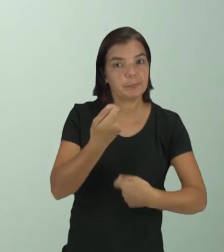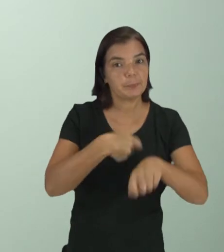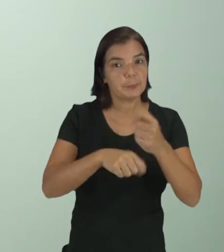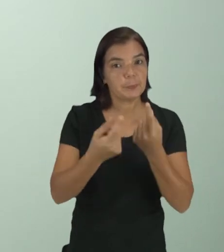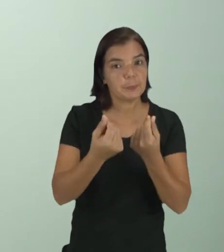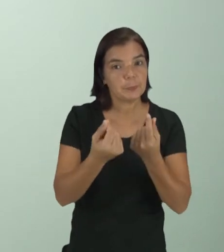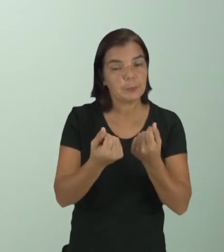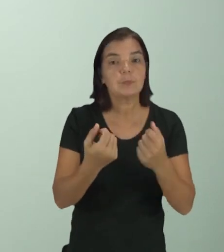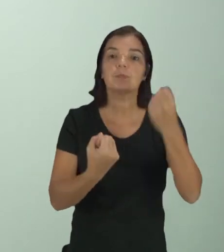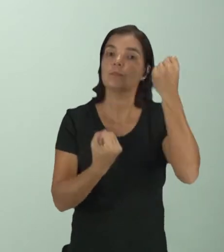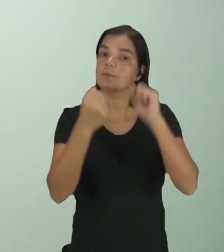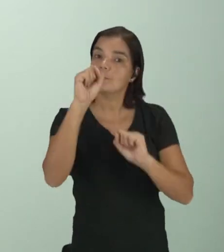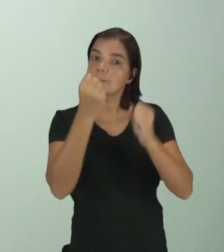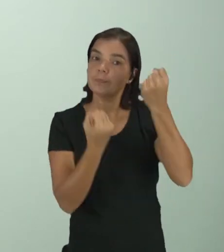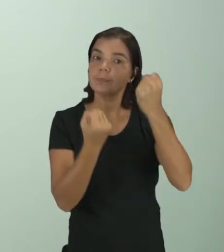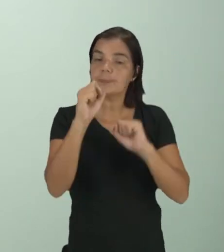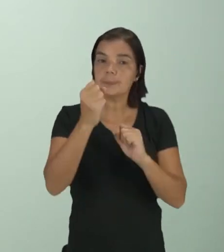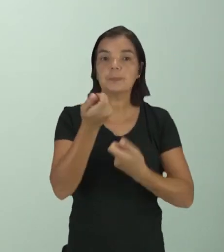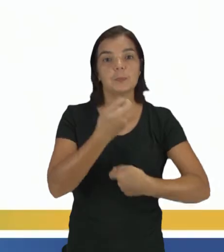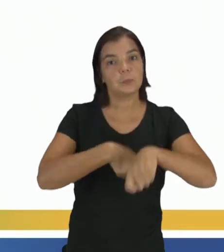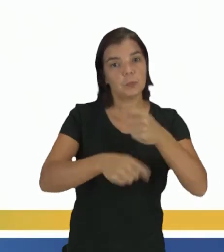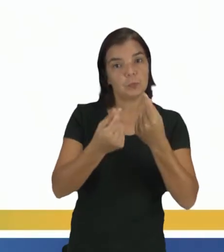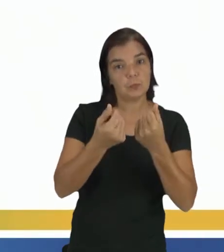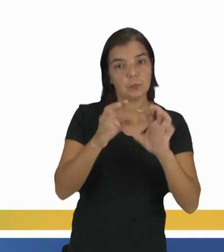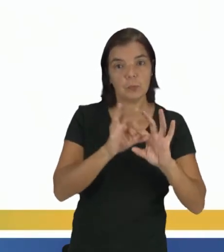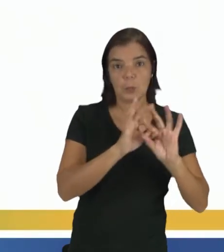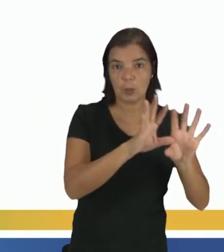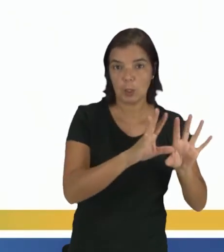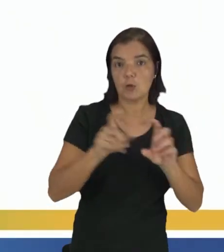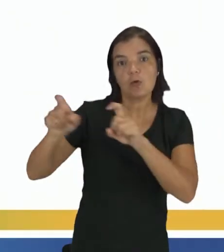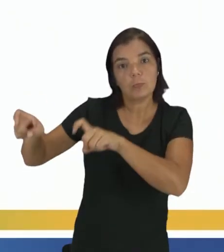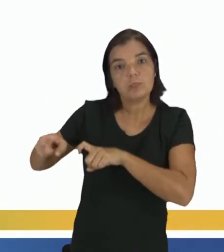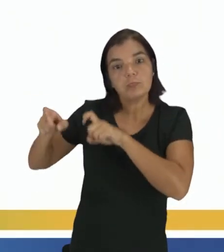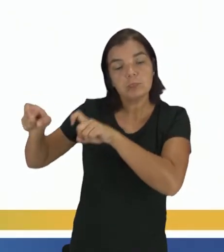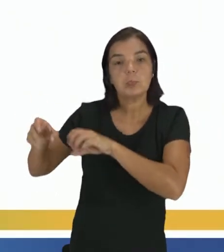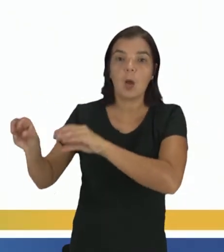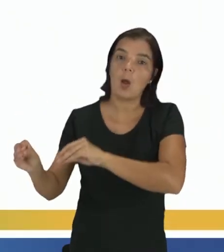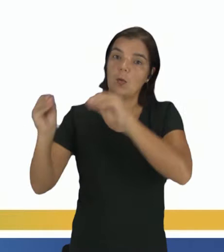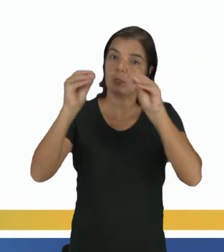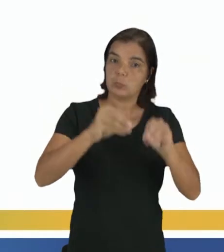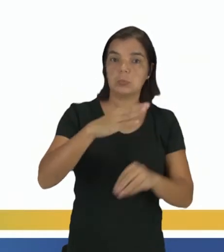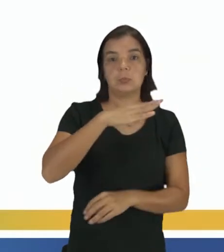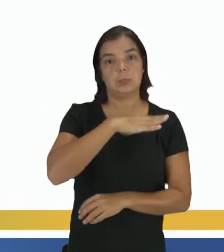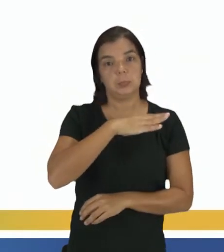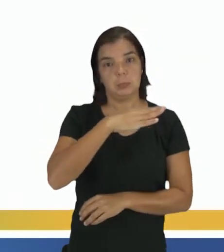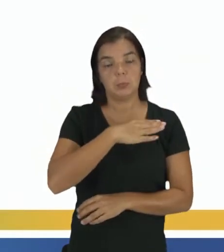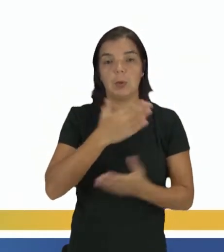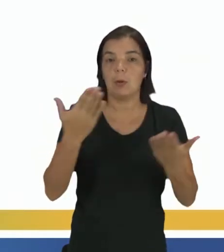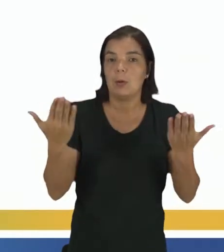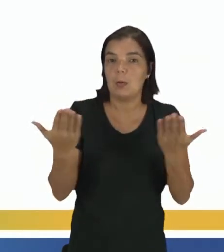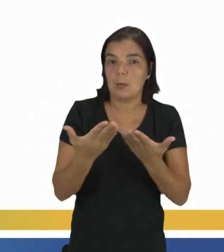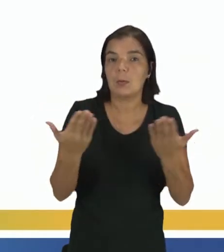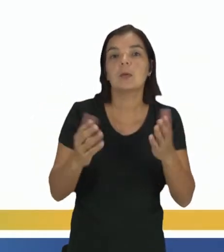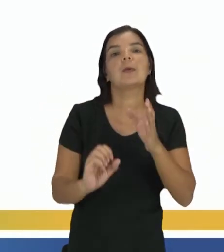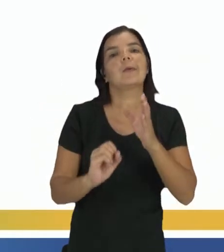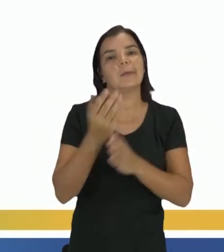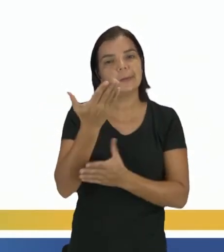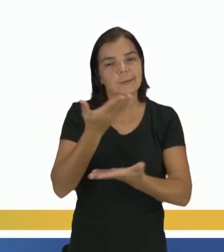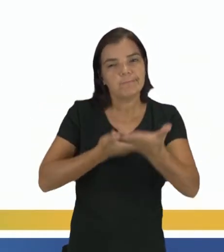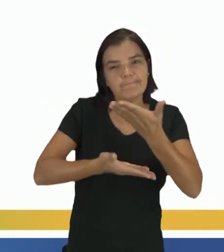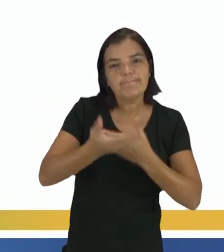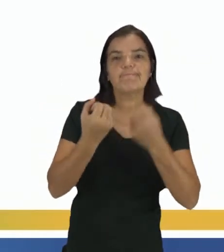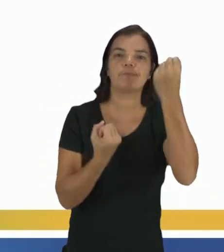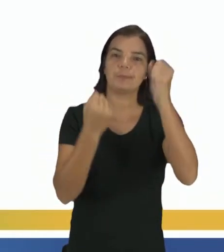economia urbana e industrial. Então, a economia, ela deixa de ser rural, ela vai passar a ser urbana e vai se passar a conter com essa